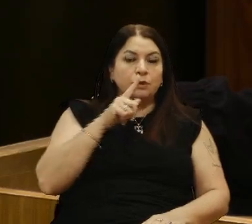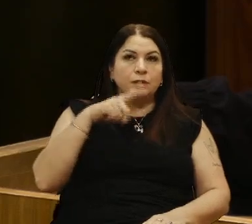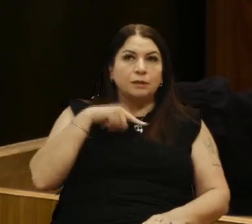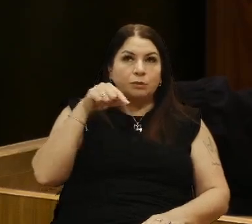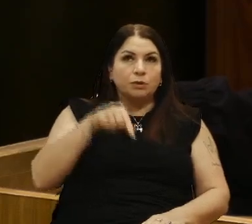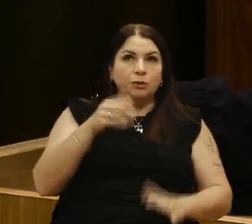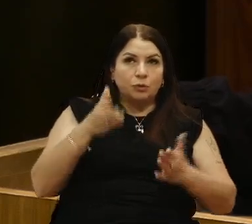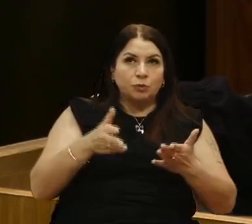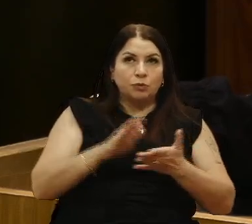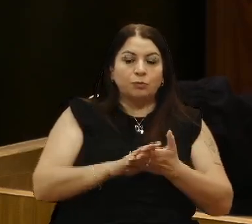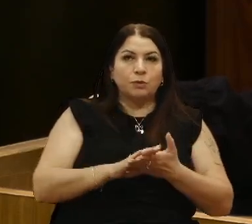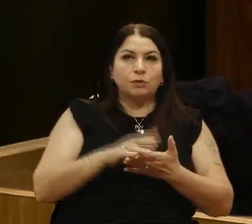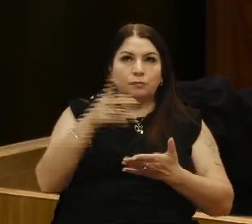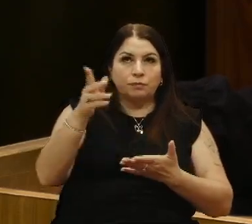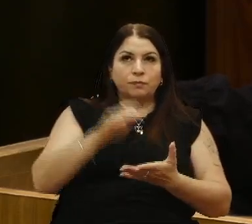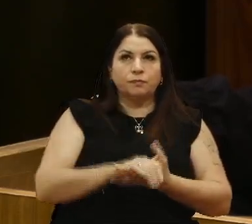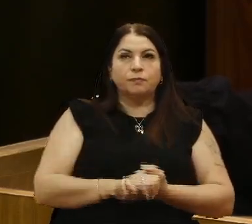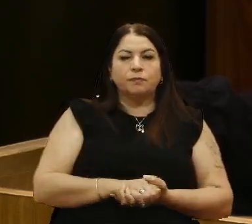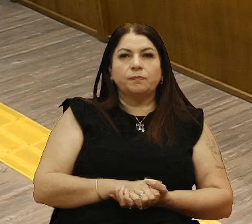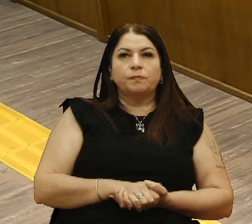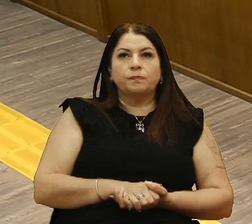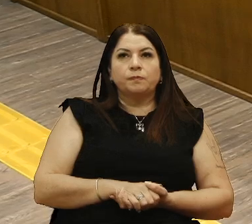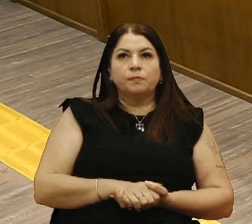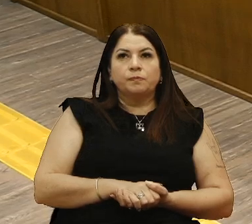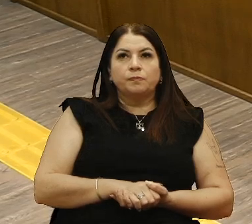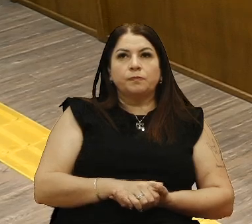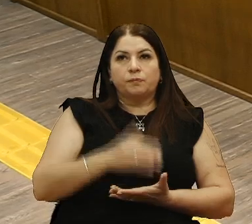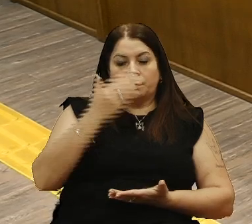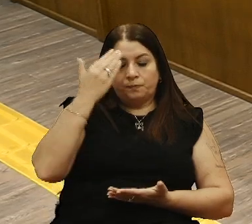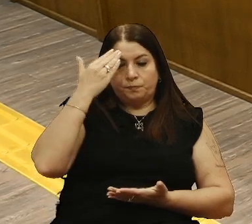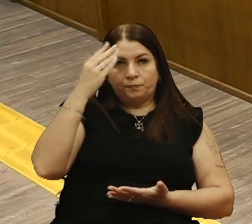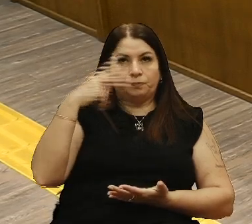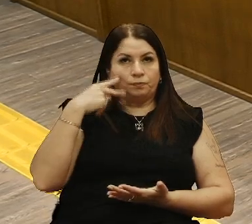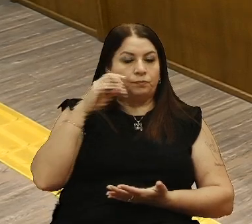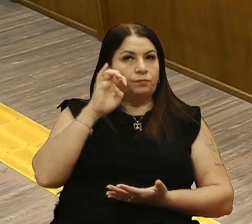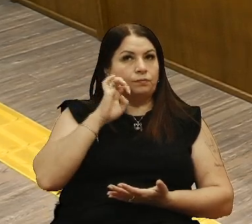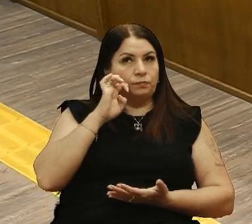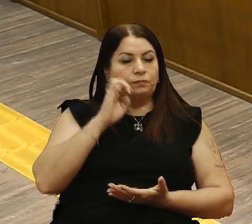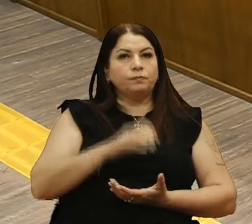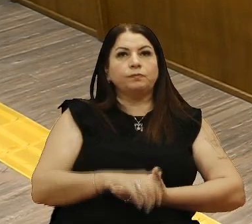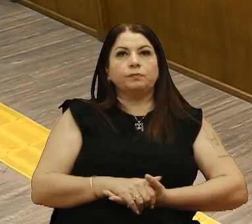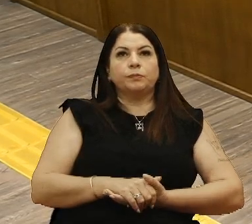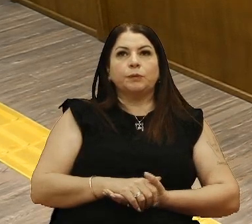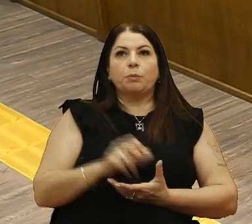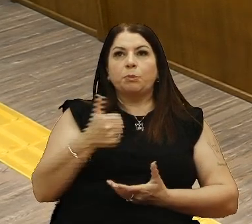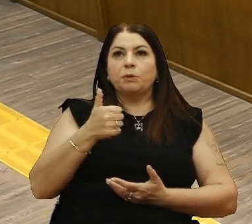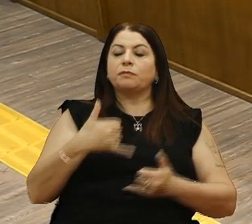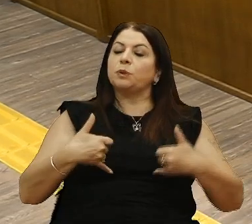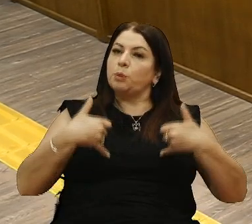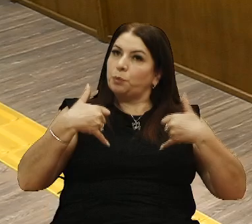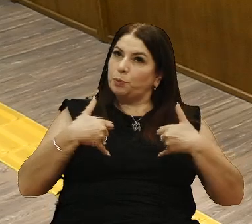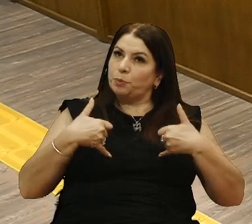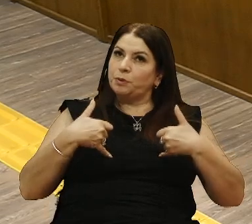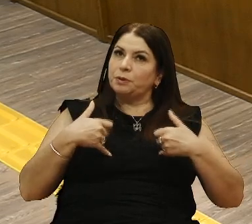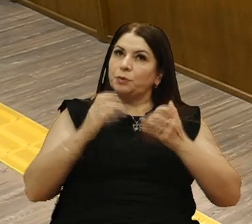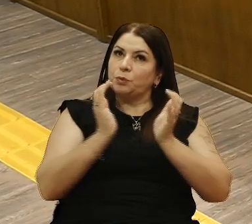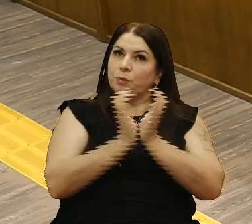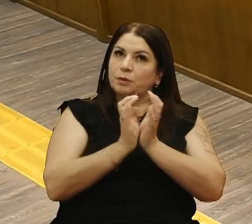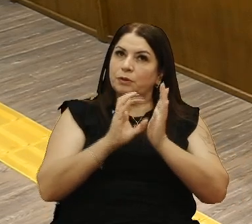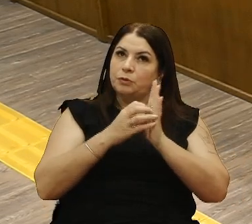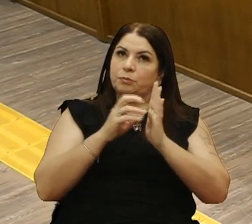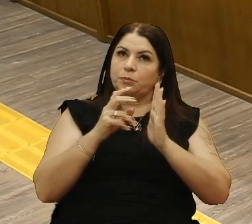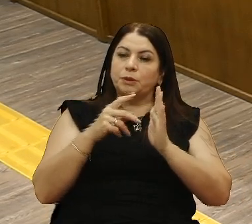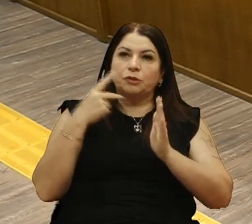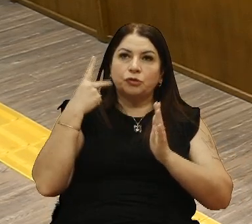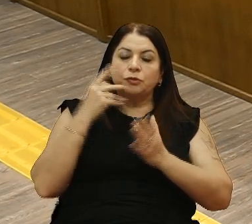estamos aqui hoje. Seu à parte. Obrigado, vereadora Estela Balardim. Primeiro dizer que é uma honra ser seu colega de bancada.